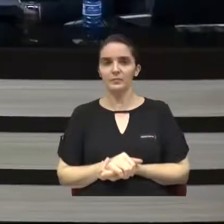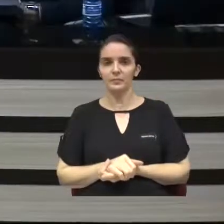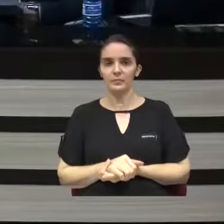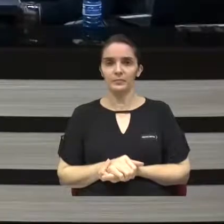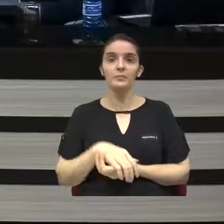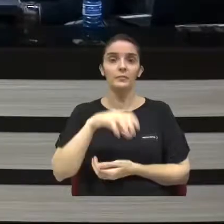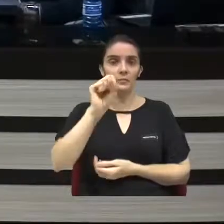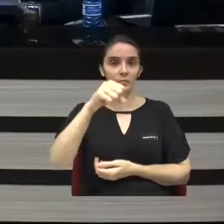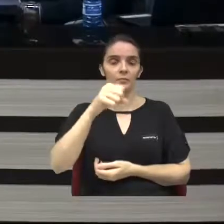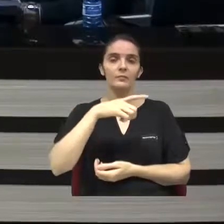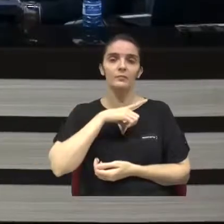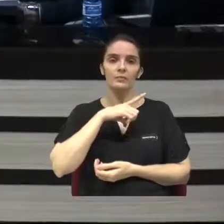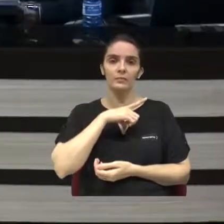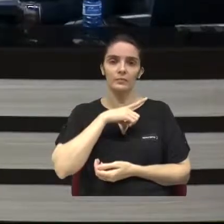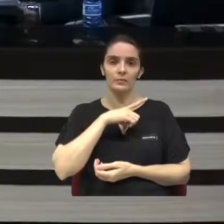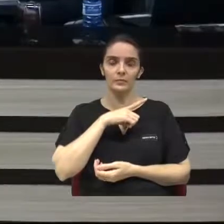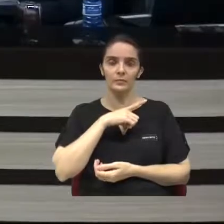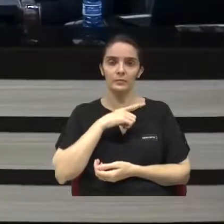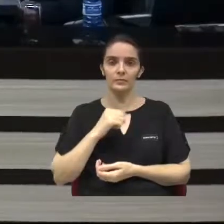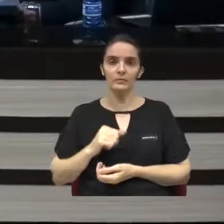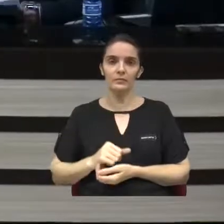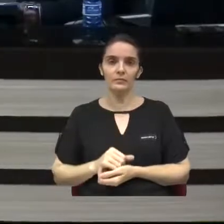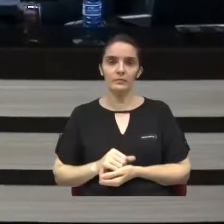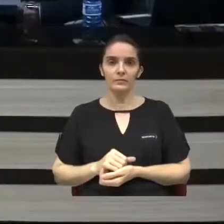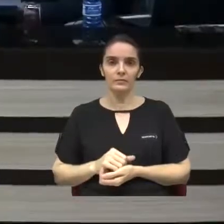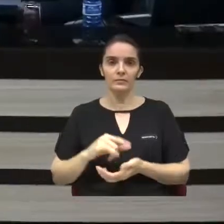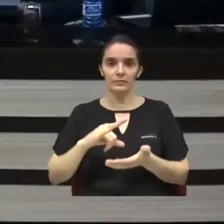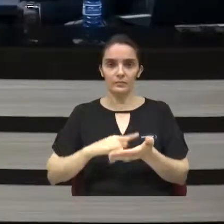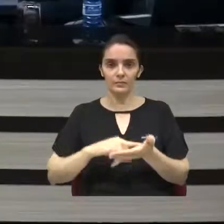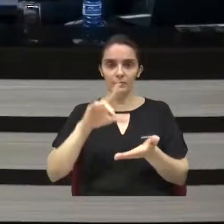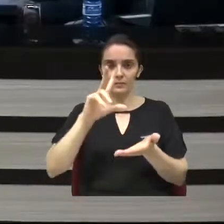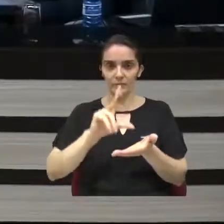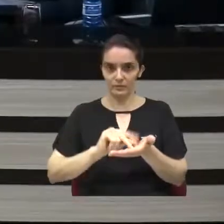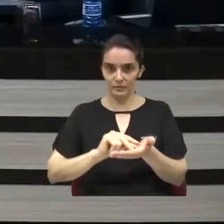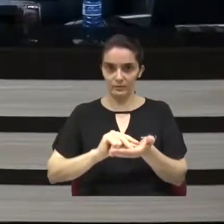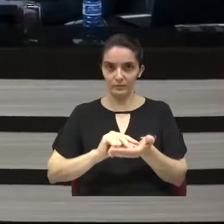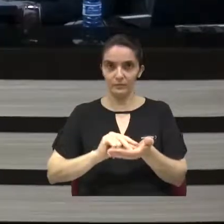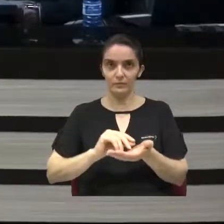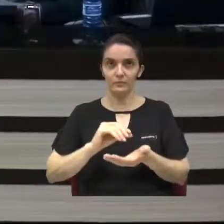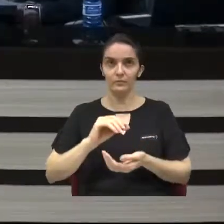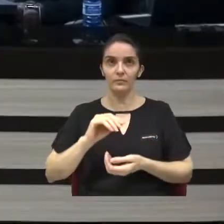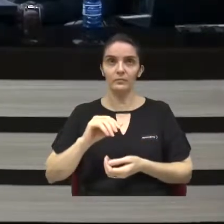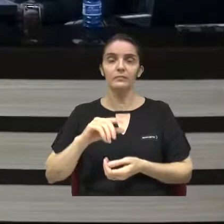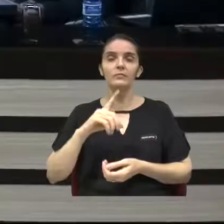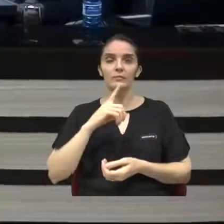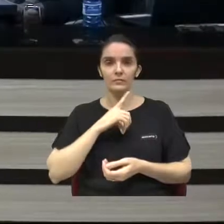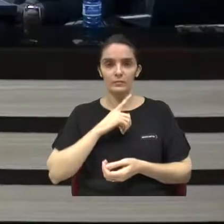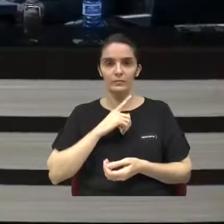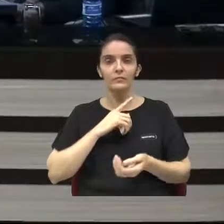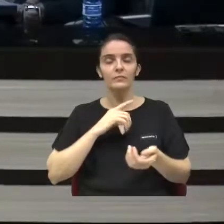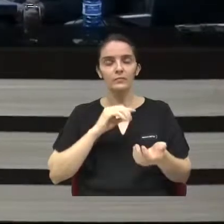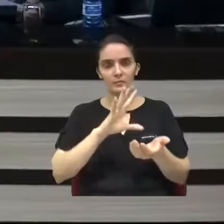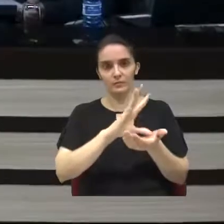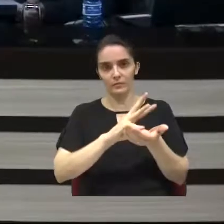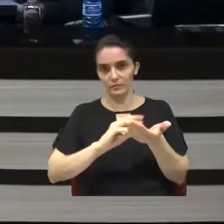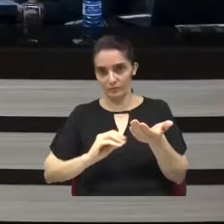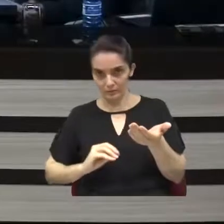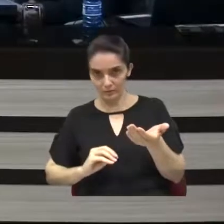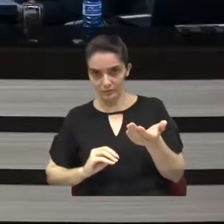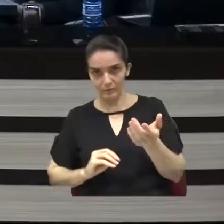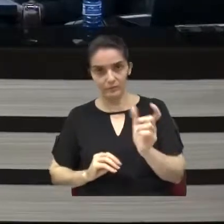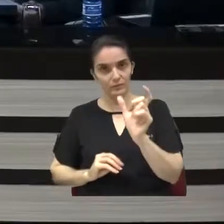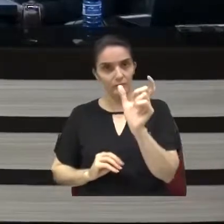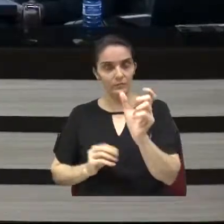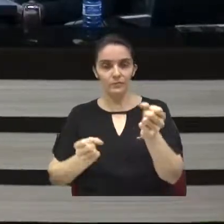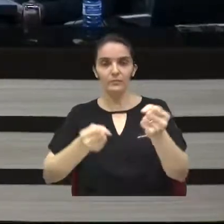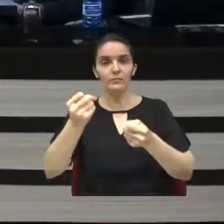Consta do documento anexado ao pedido de CP, consta a xerox da carteira de